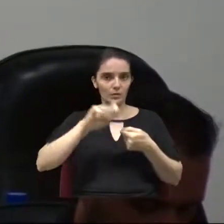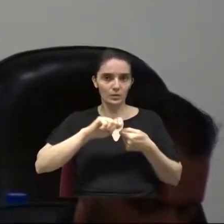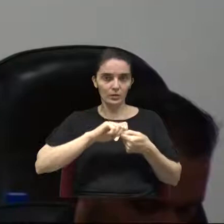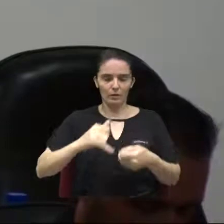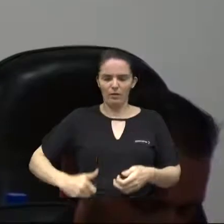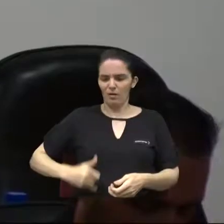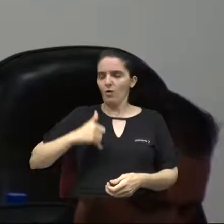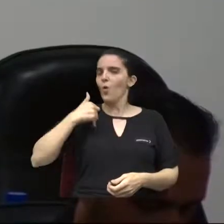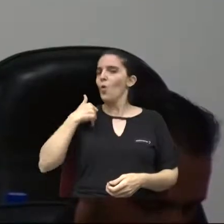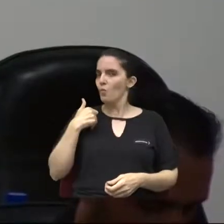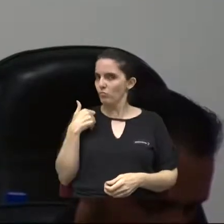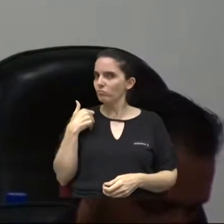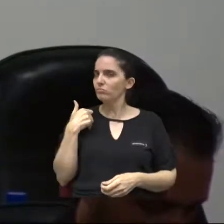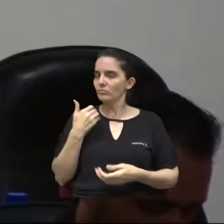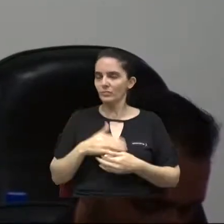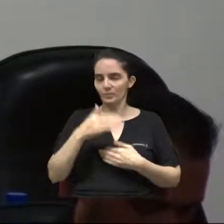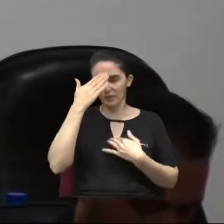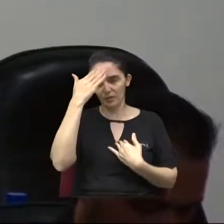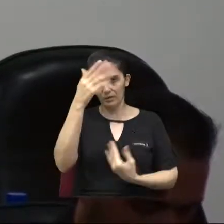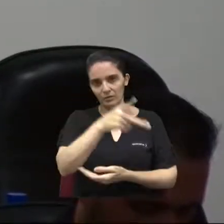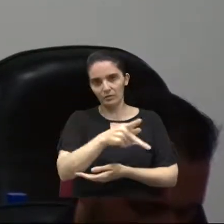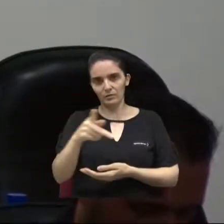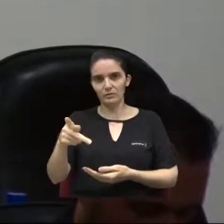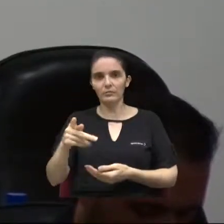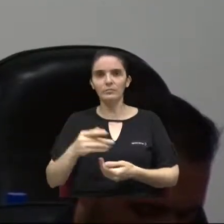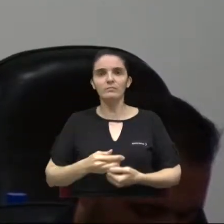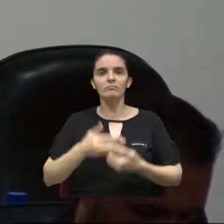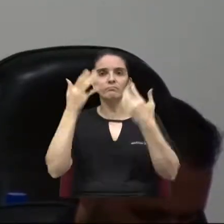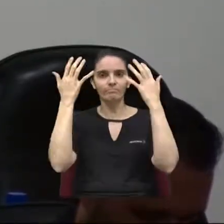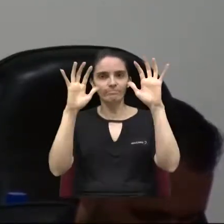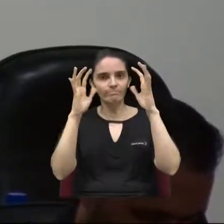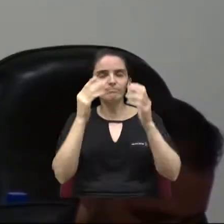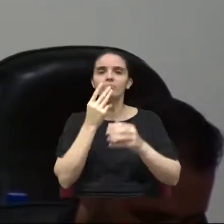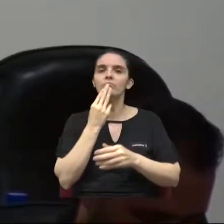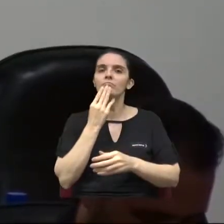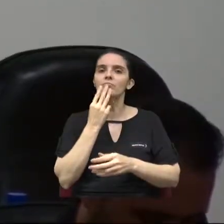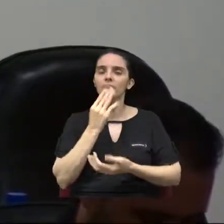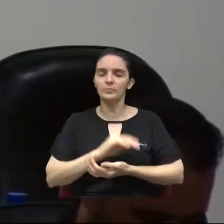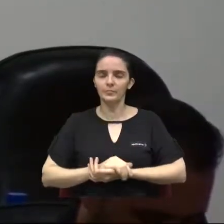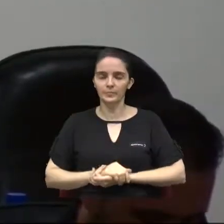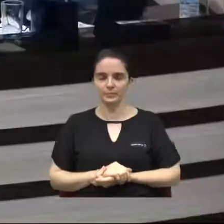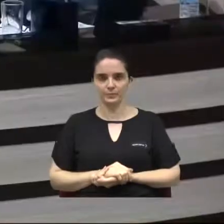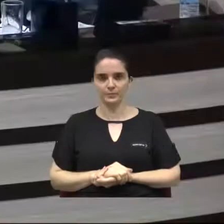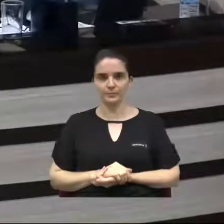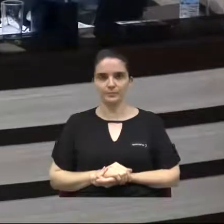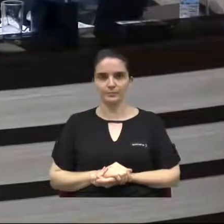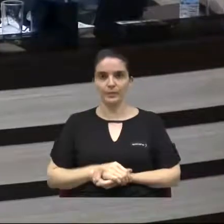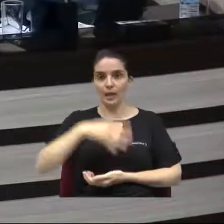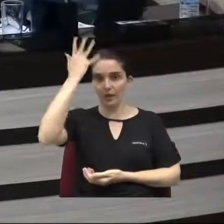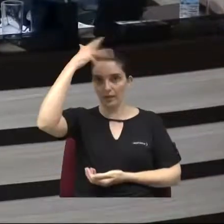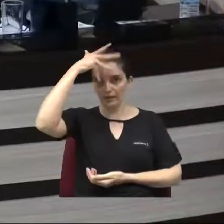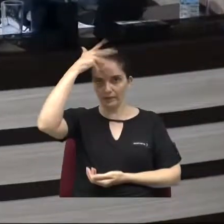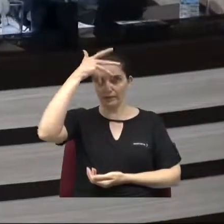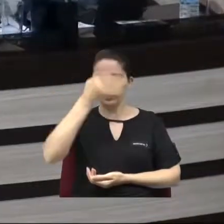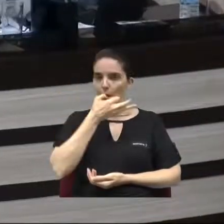ter feito nessa cidade. Muito obrigada, senhor presidente, e parabéns pelo requerimento. Vereador Vaguinho. Érica Tanque.